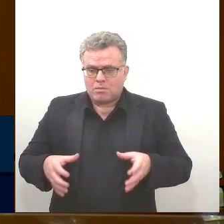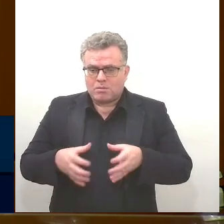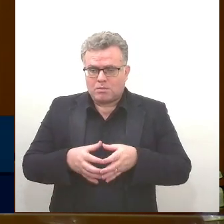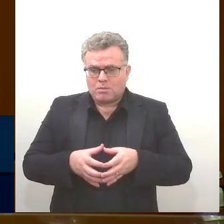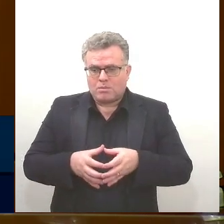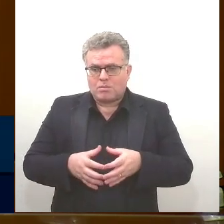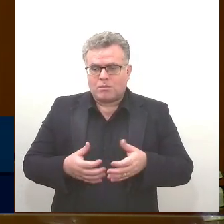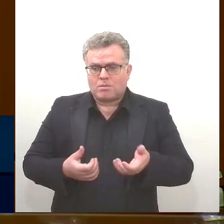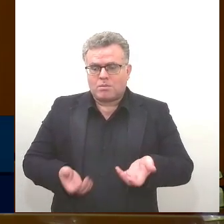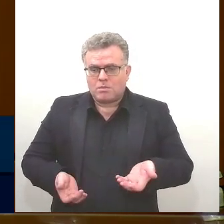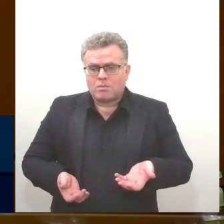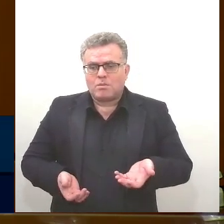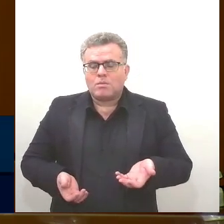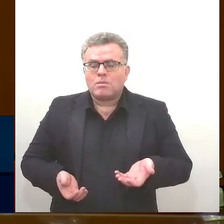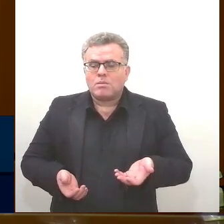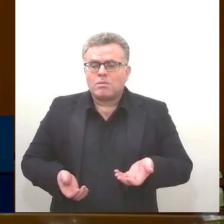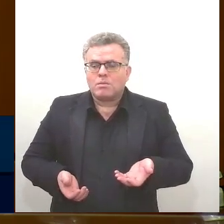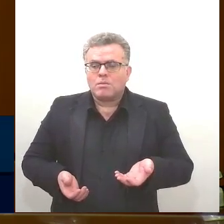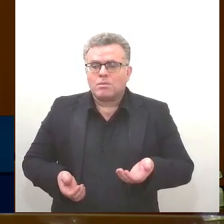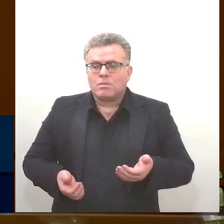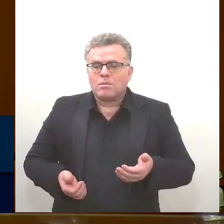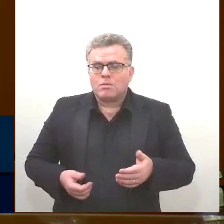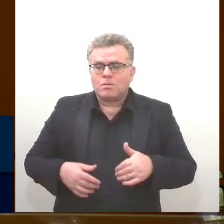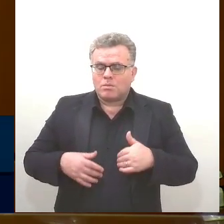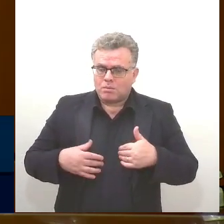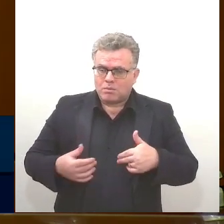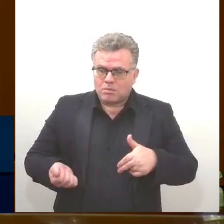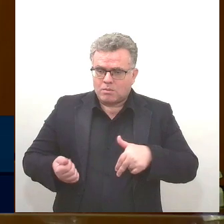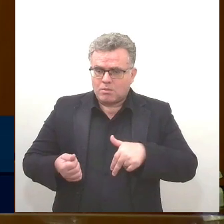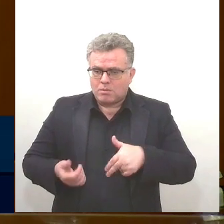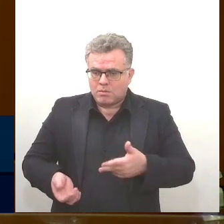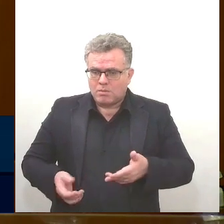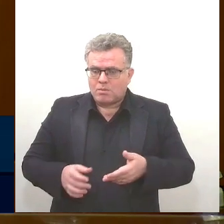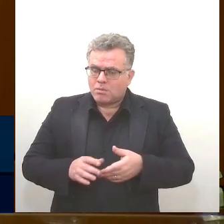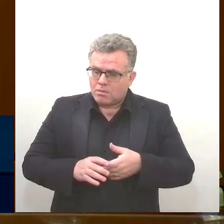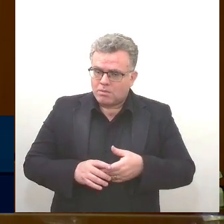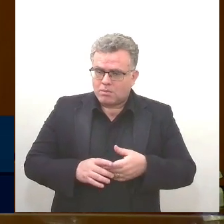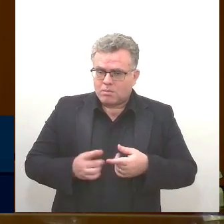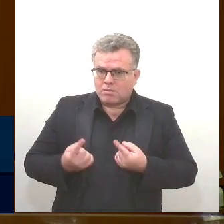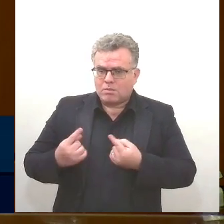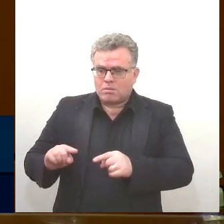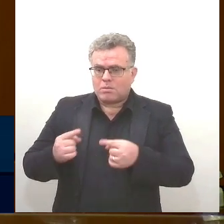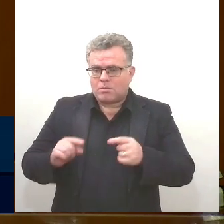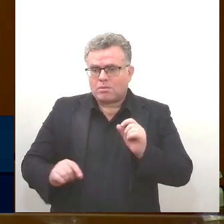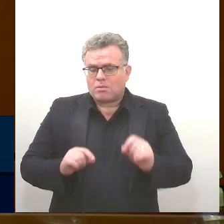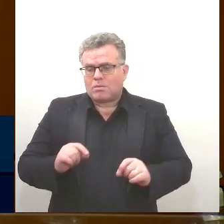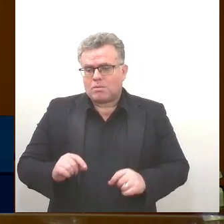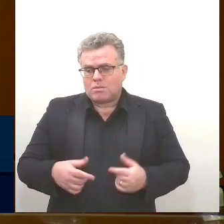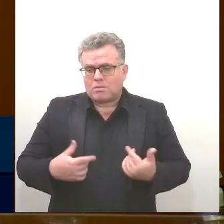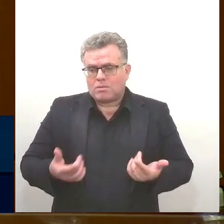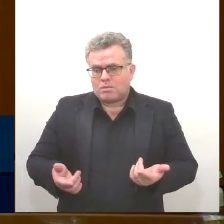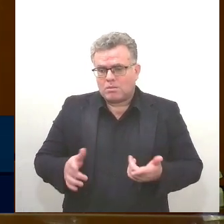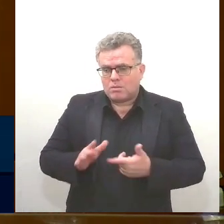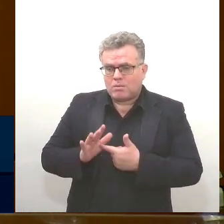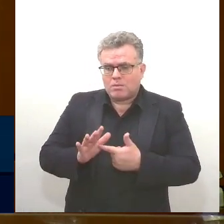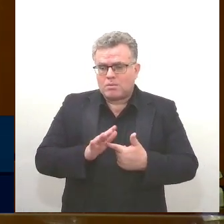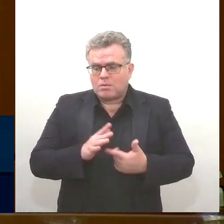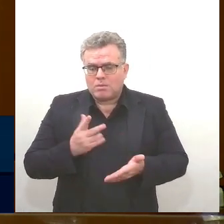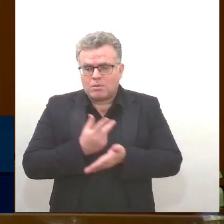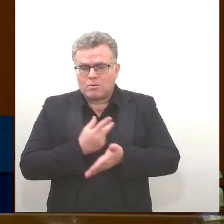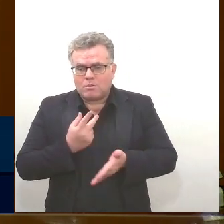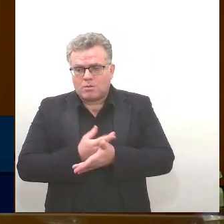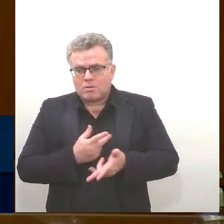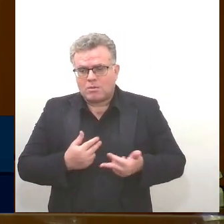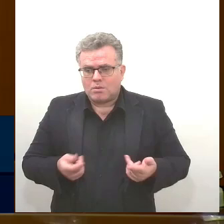aí ela começou a mostrar os desmandos os desmantelos da administração Municipal